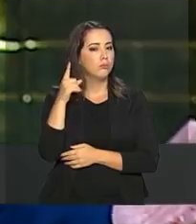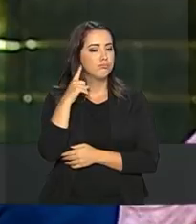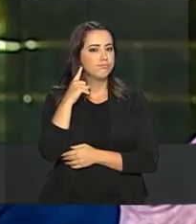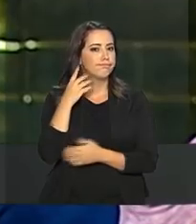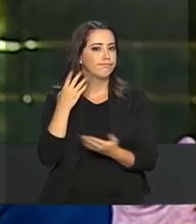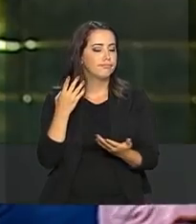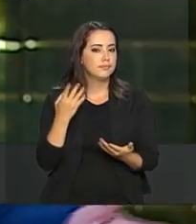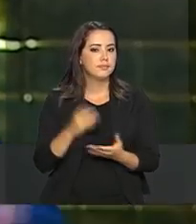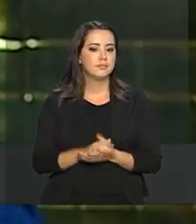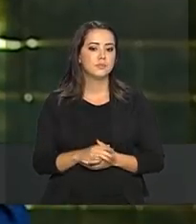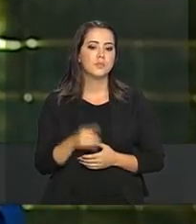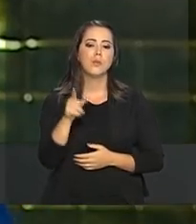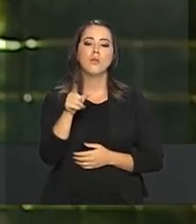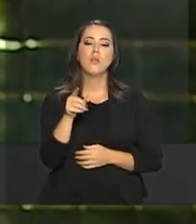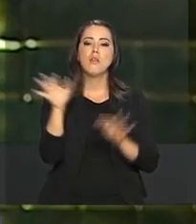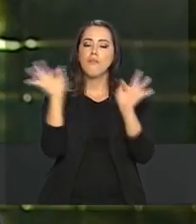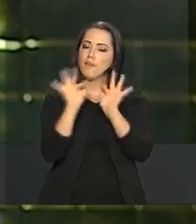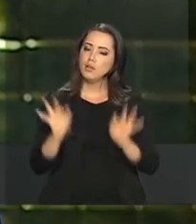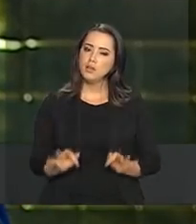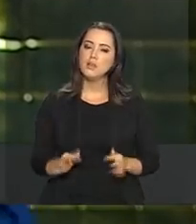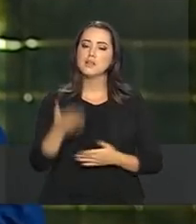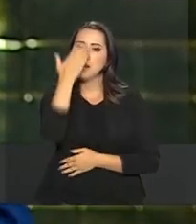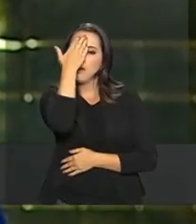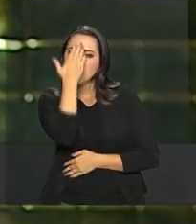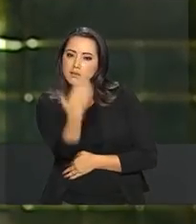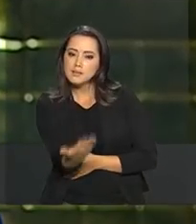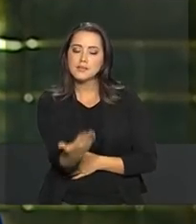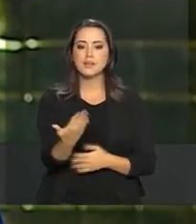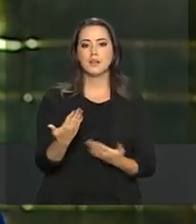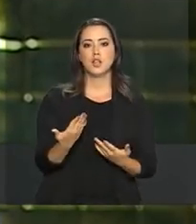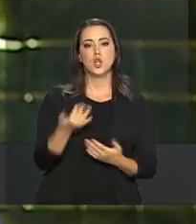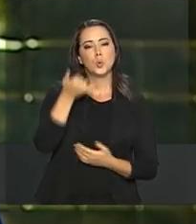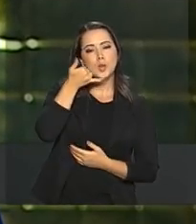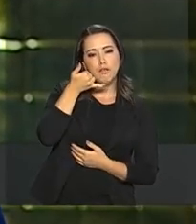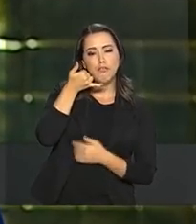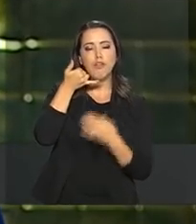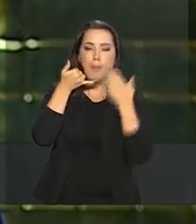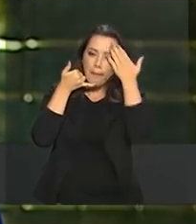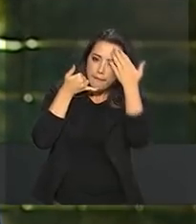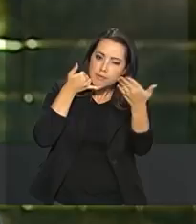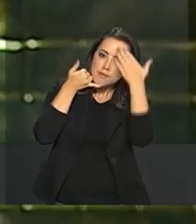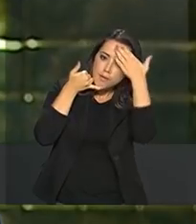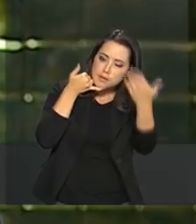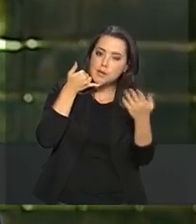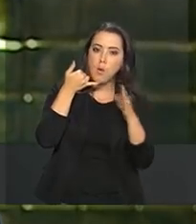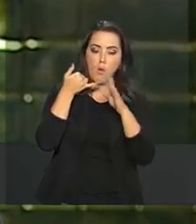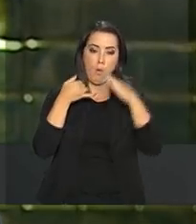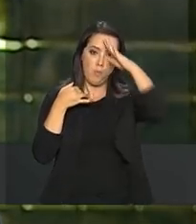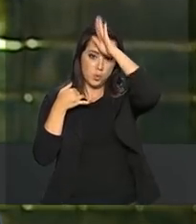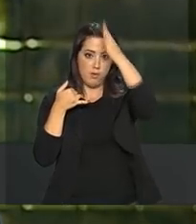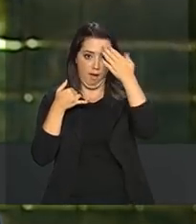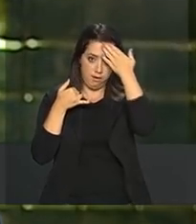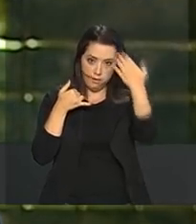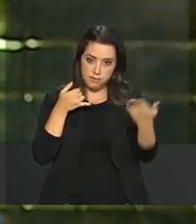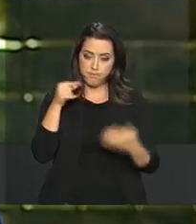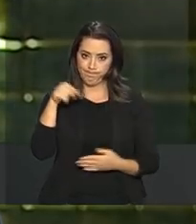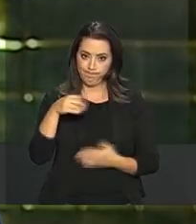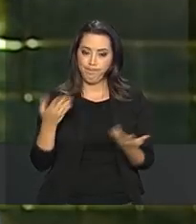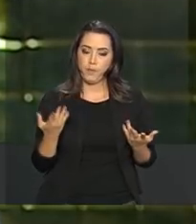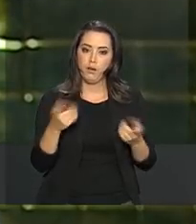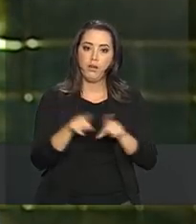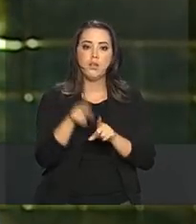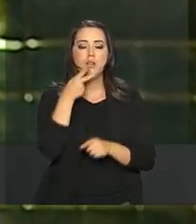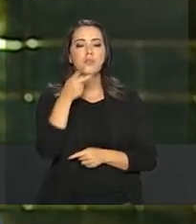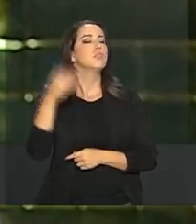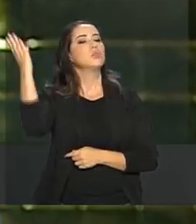feliz né a eleição agradecer muito o telefonema e naturalmente dizendo